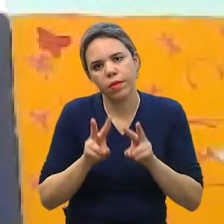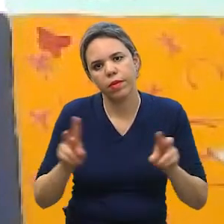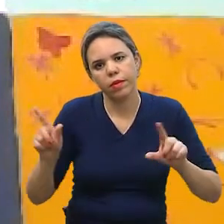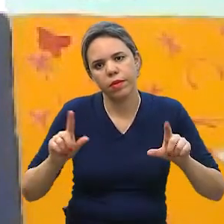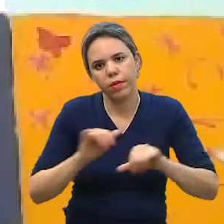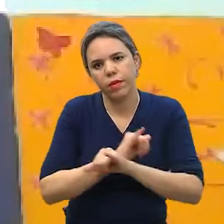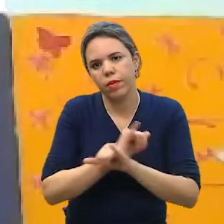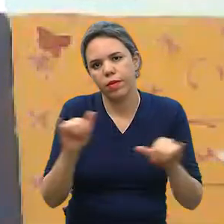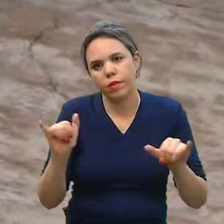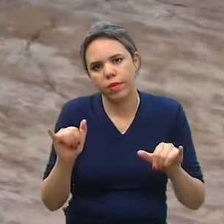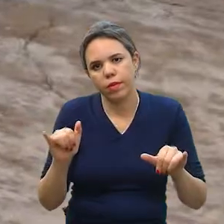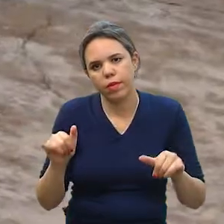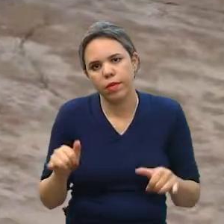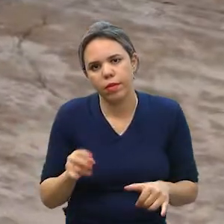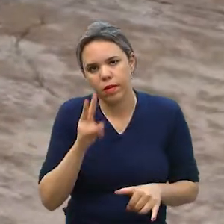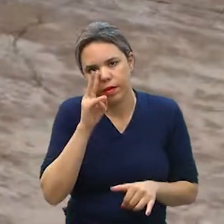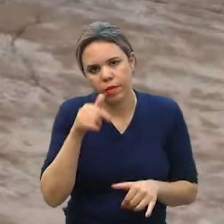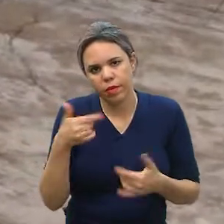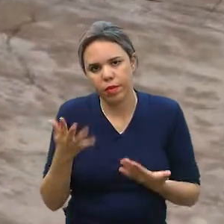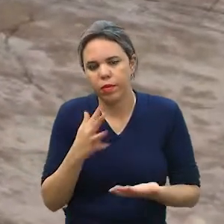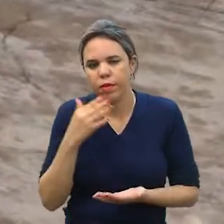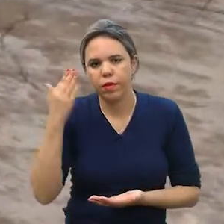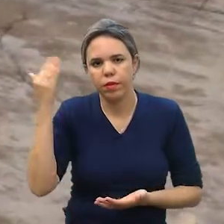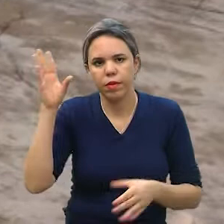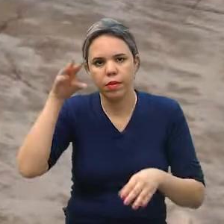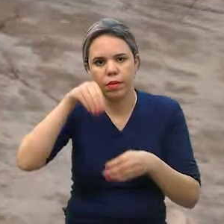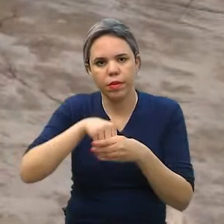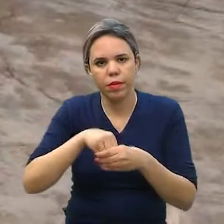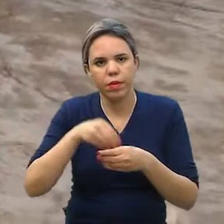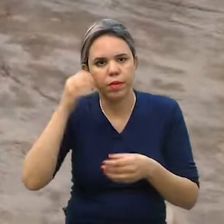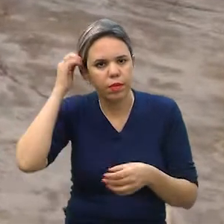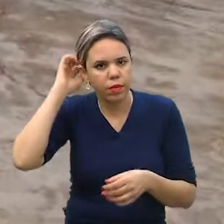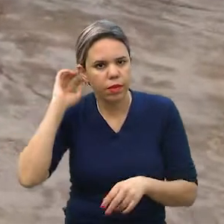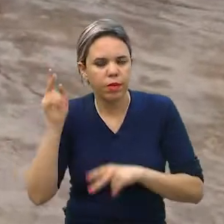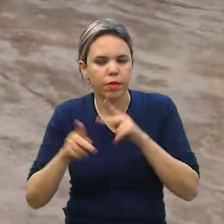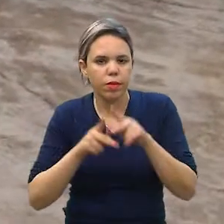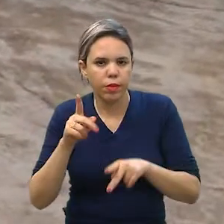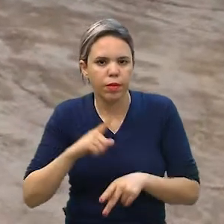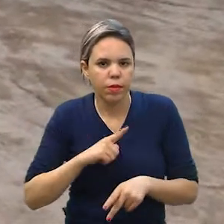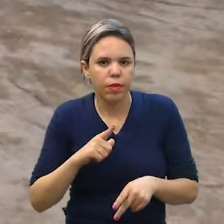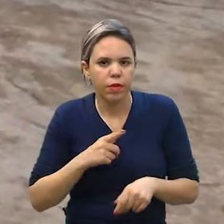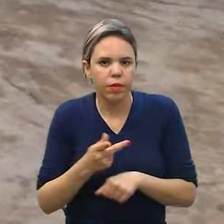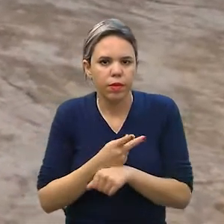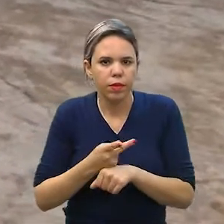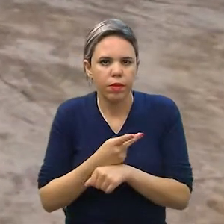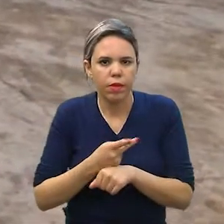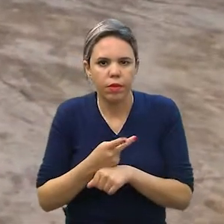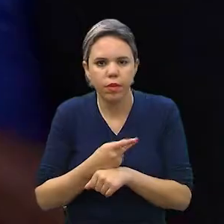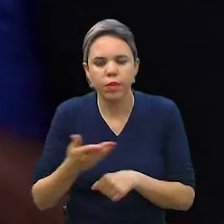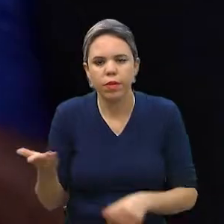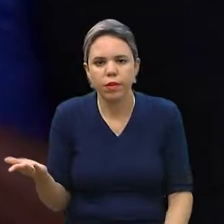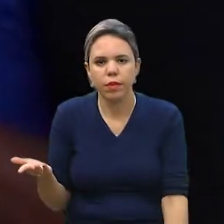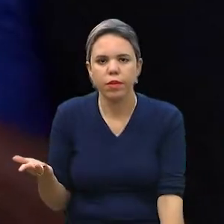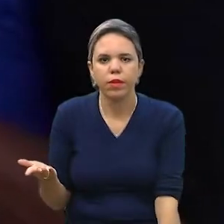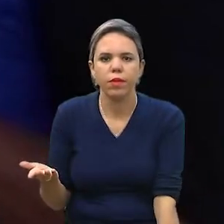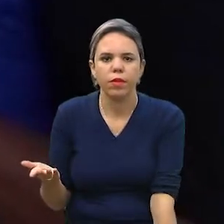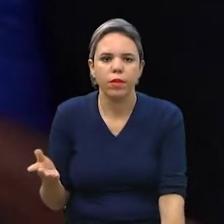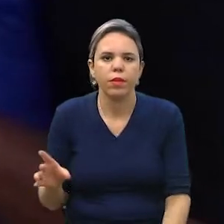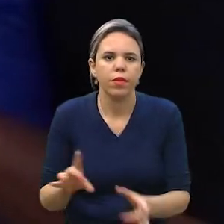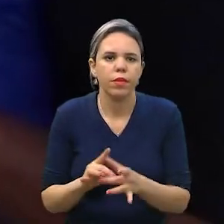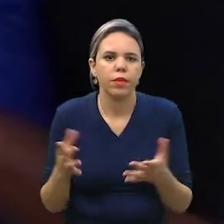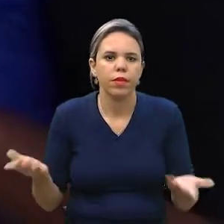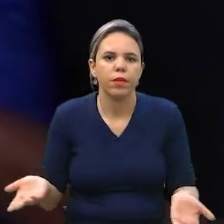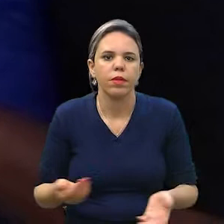poder divulgar, mas a Ação Forte, ela já é conhecida dentro da comunidade, então as pessoas têm a procura espontânea,